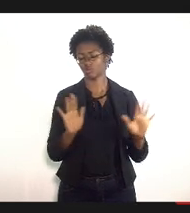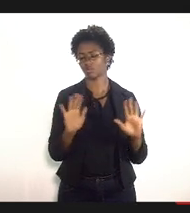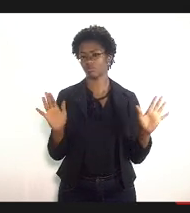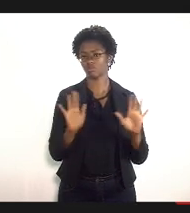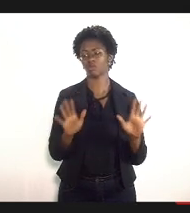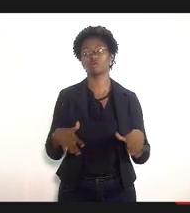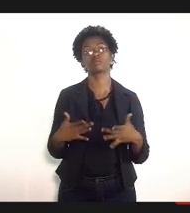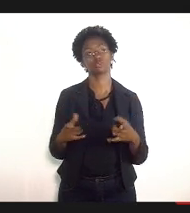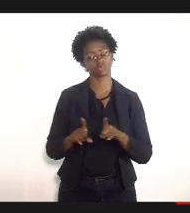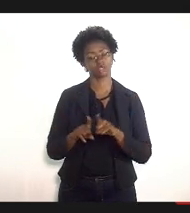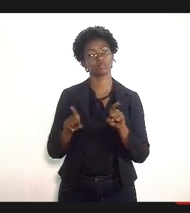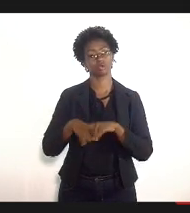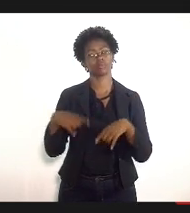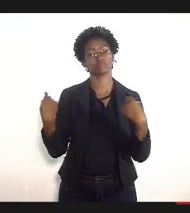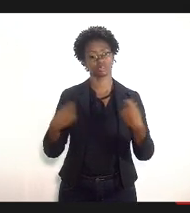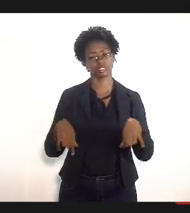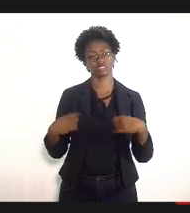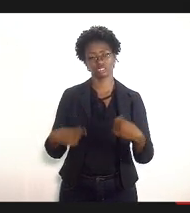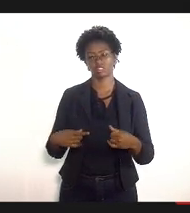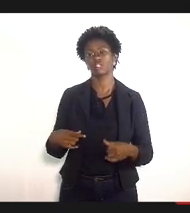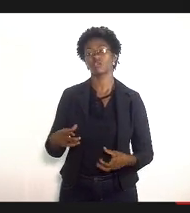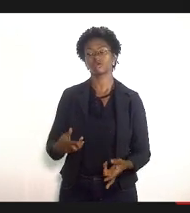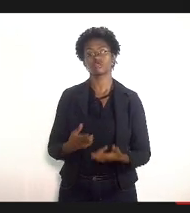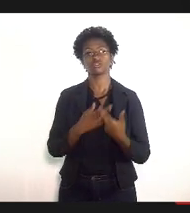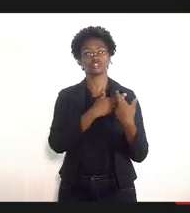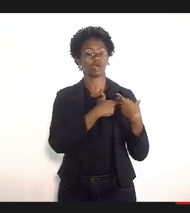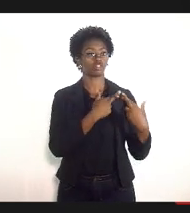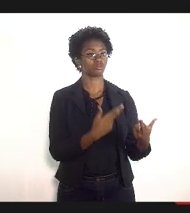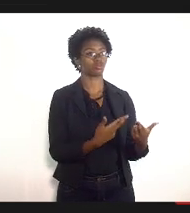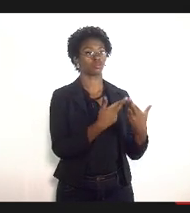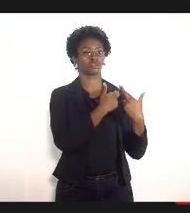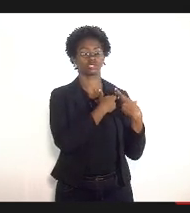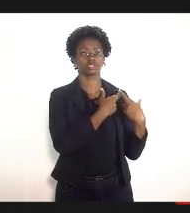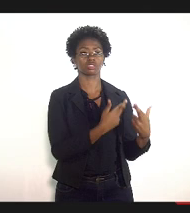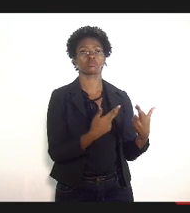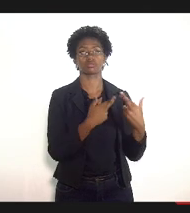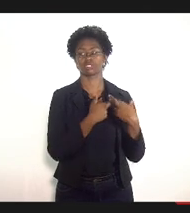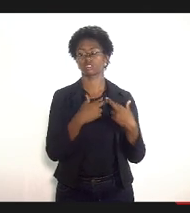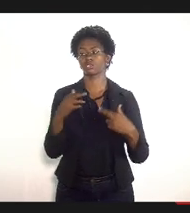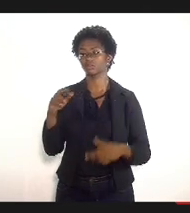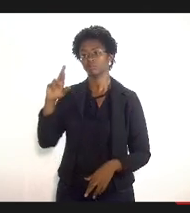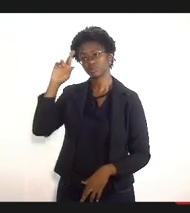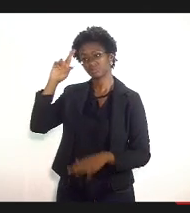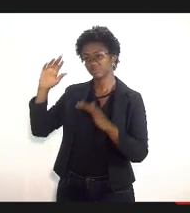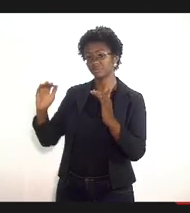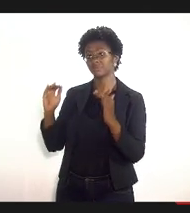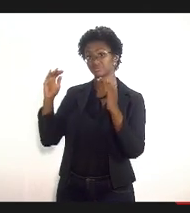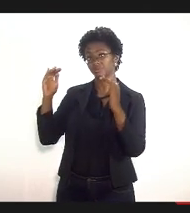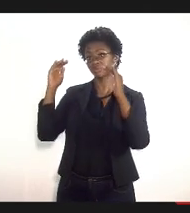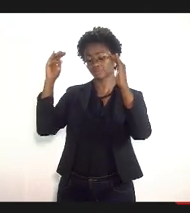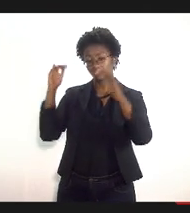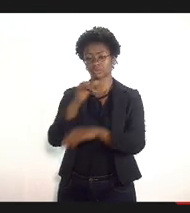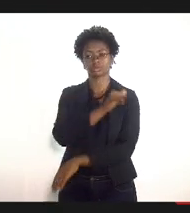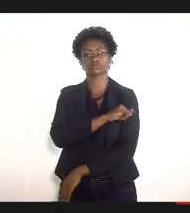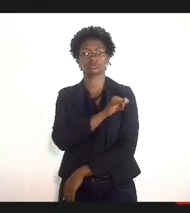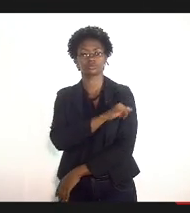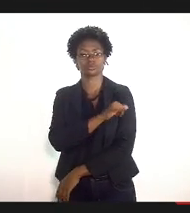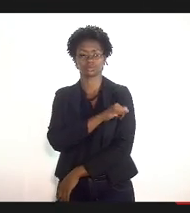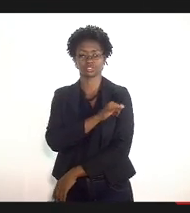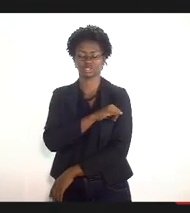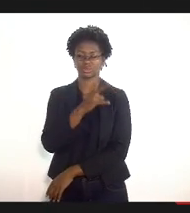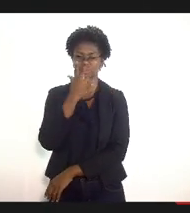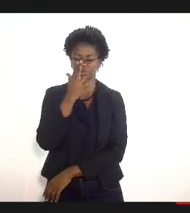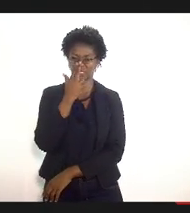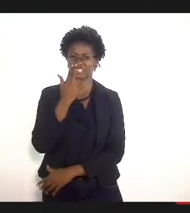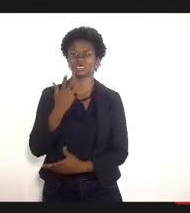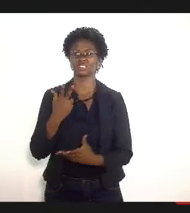também jogar as devidas responsabilizações. A superintendência do Rio de Janeiro está sendo omissa,